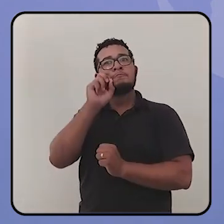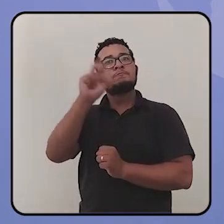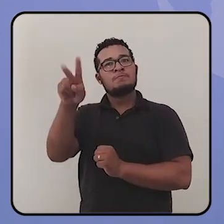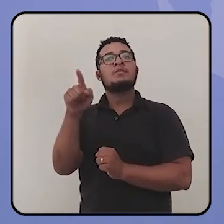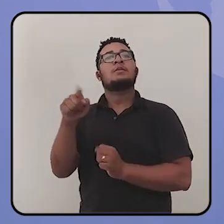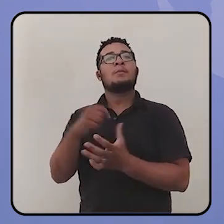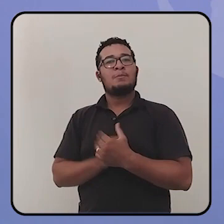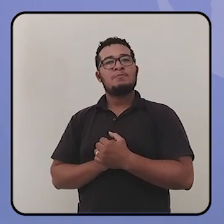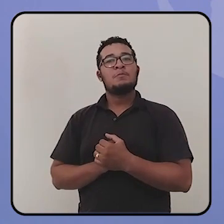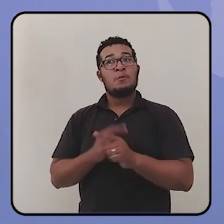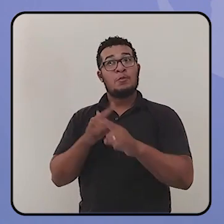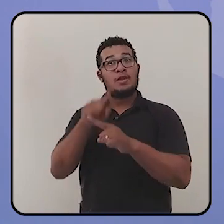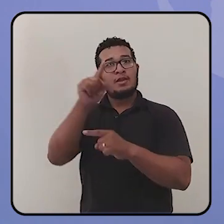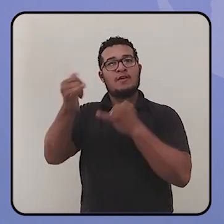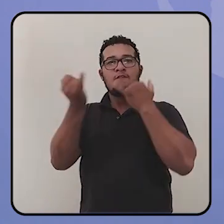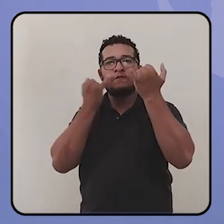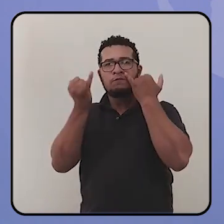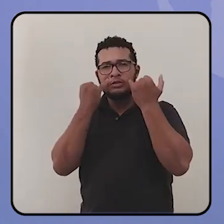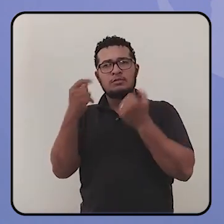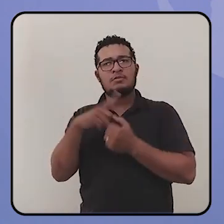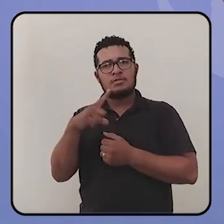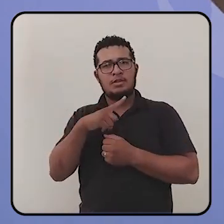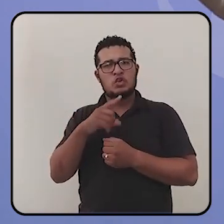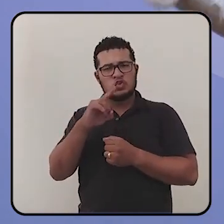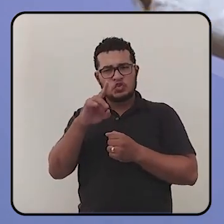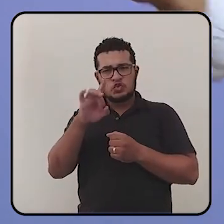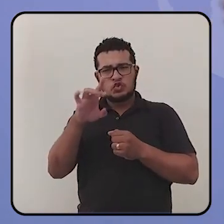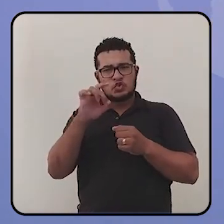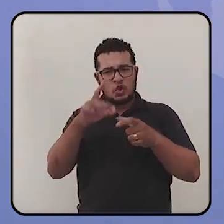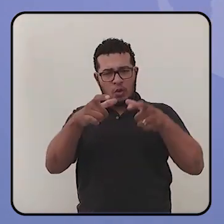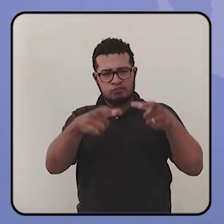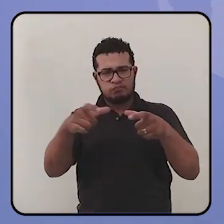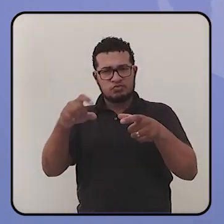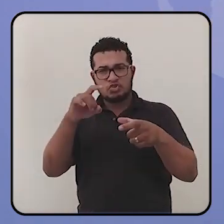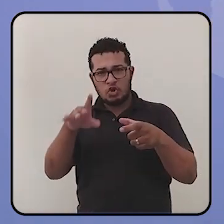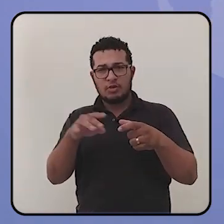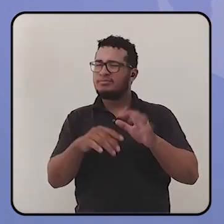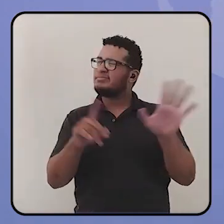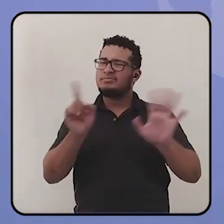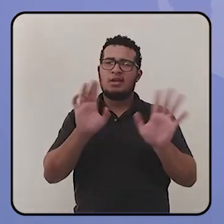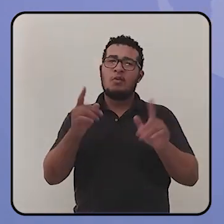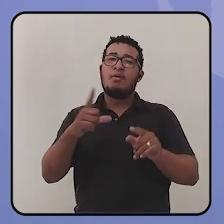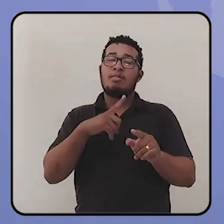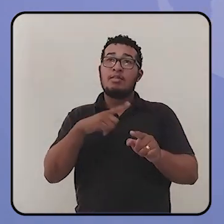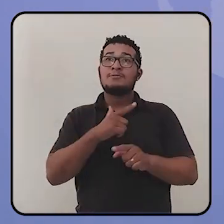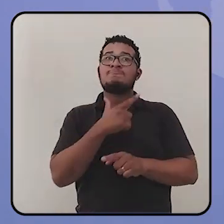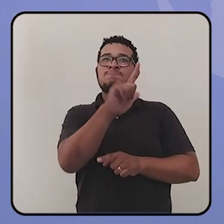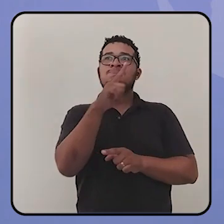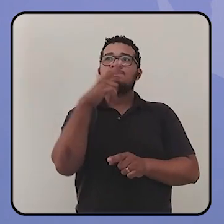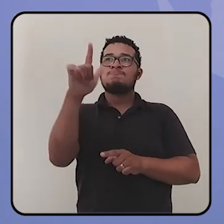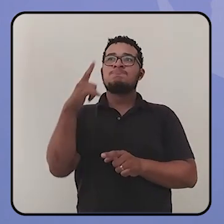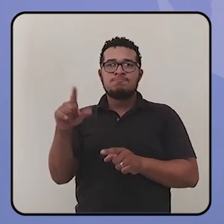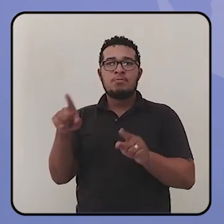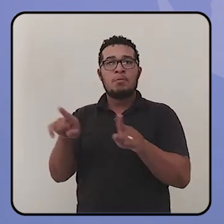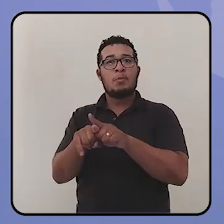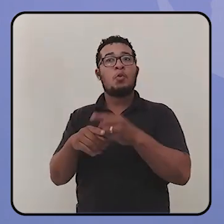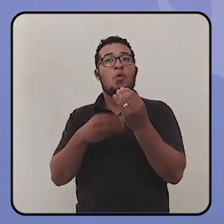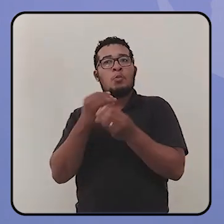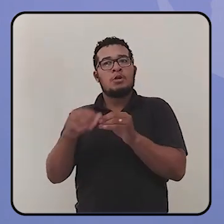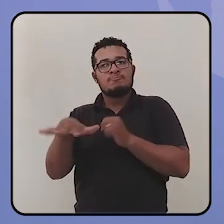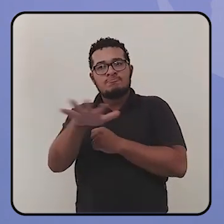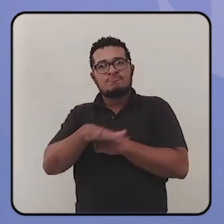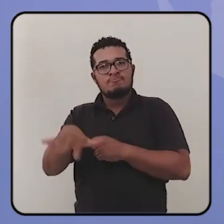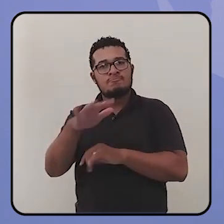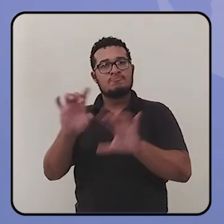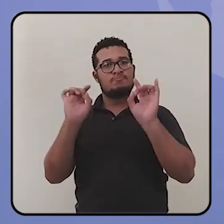museu municipal, onde tem essas informações, não só essa urna funerária, várias outras informações da arqueologia da região, da